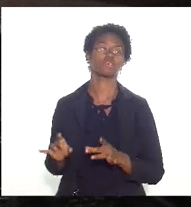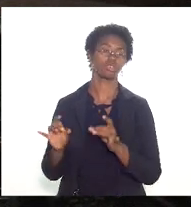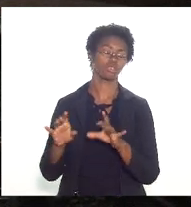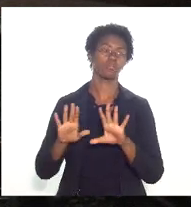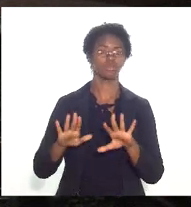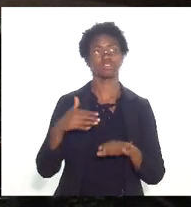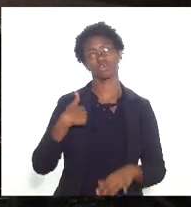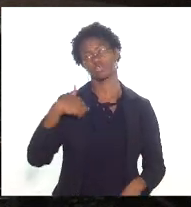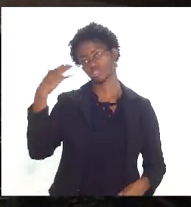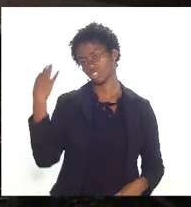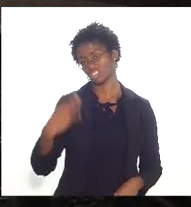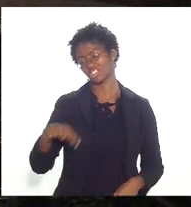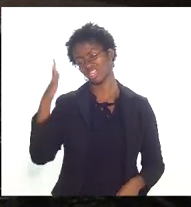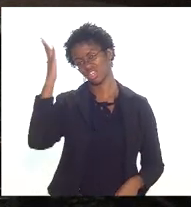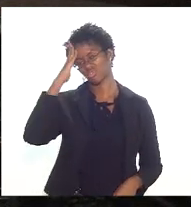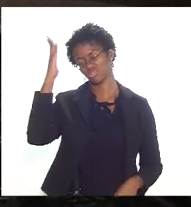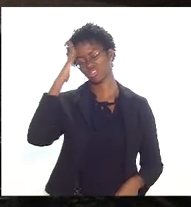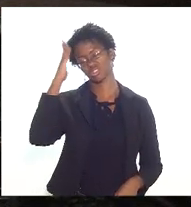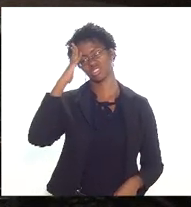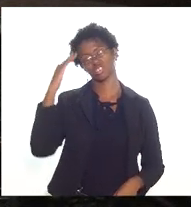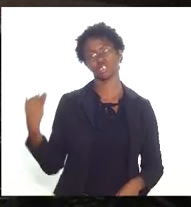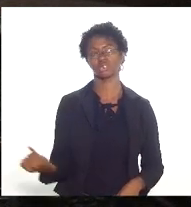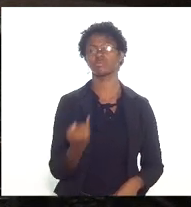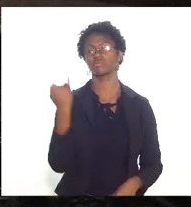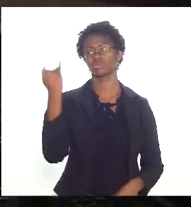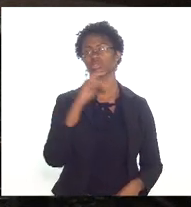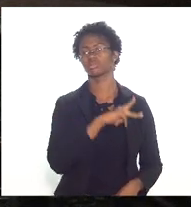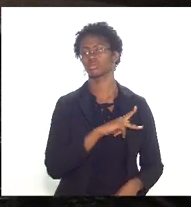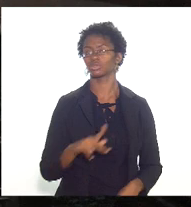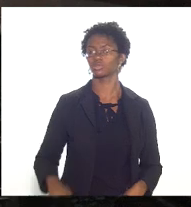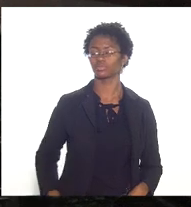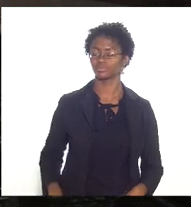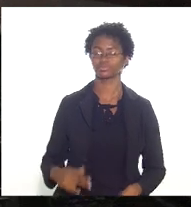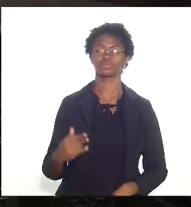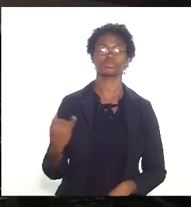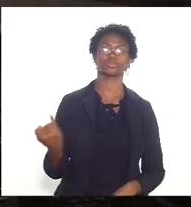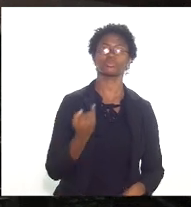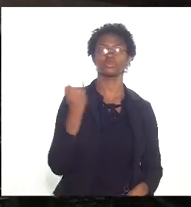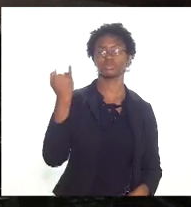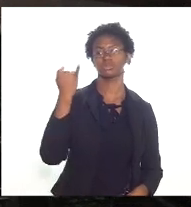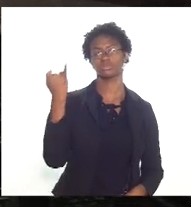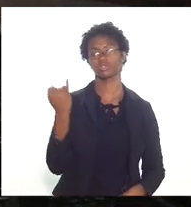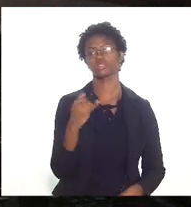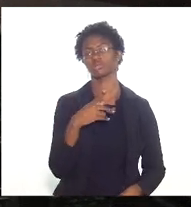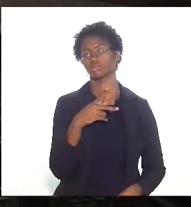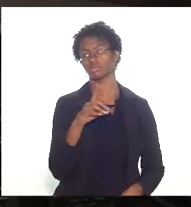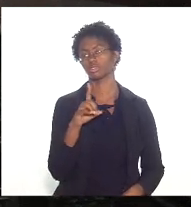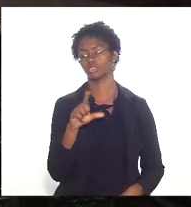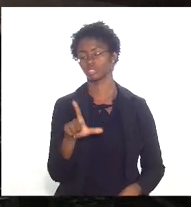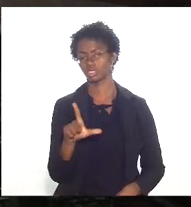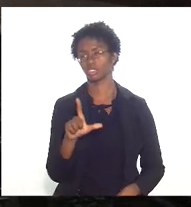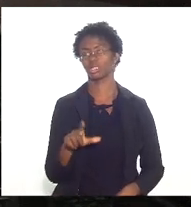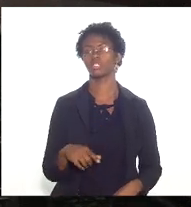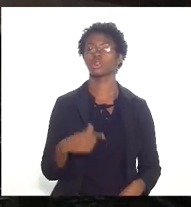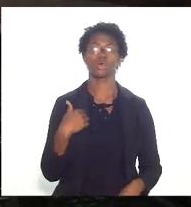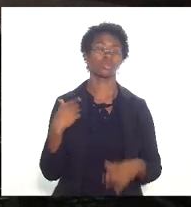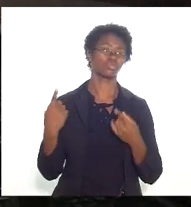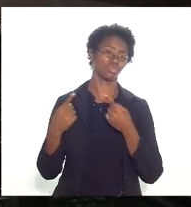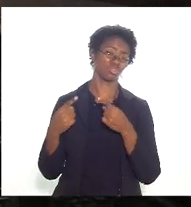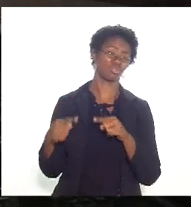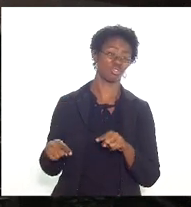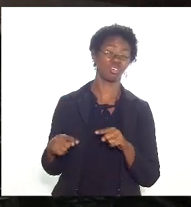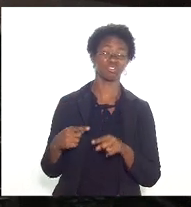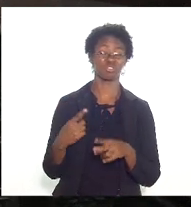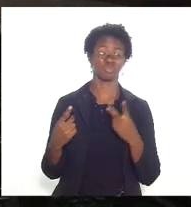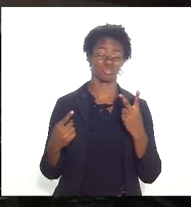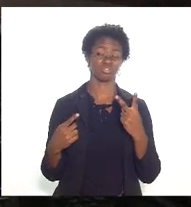certeza que essa casa e é muito importante o presidente Frederico o senhor colocou nesse plenário e eu sou contra só o segundo artigo como